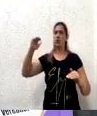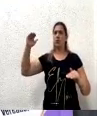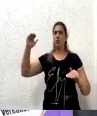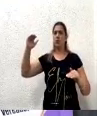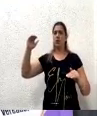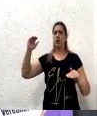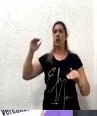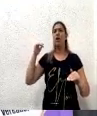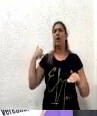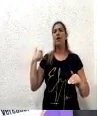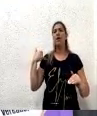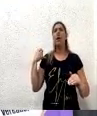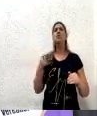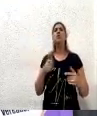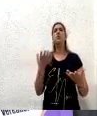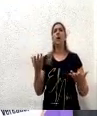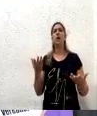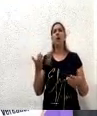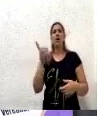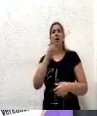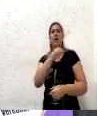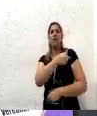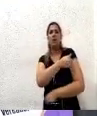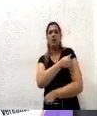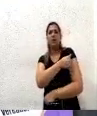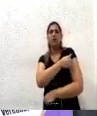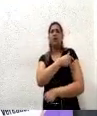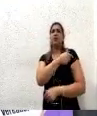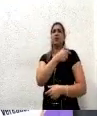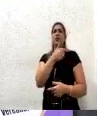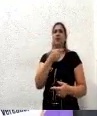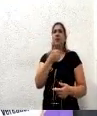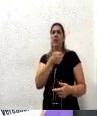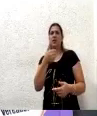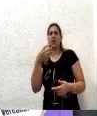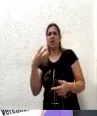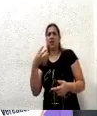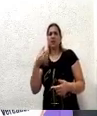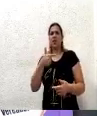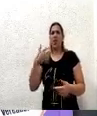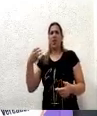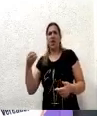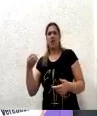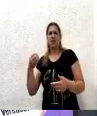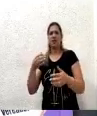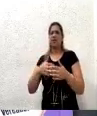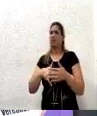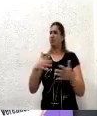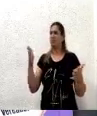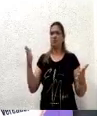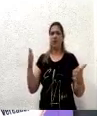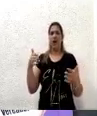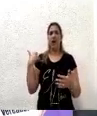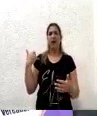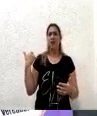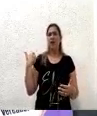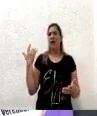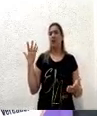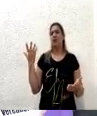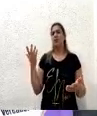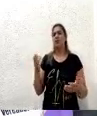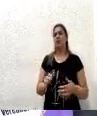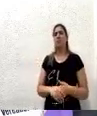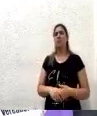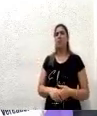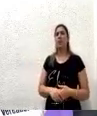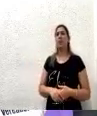que a faixa para tomar a vacina, acho que 13, 14, até, sei lá, alguns anos aí,